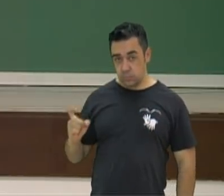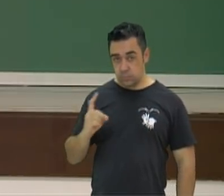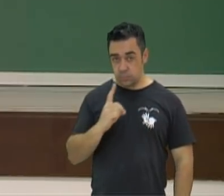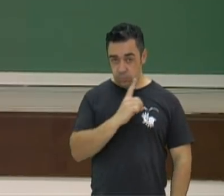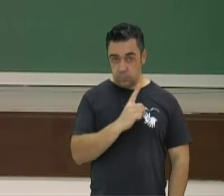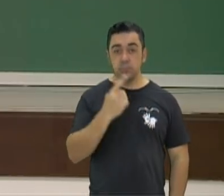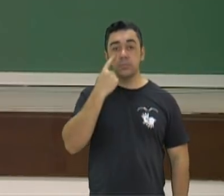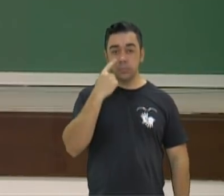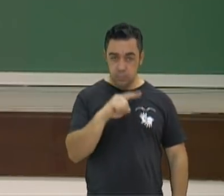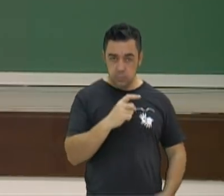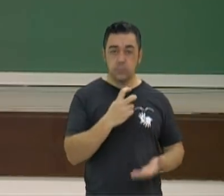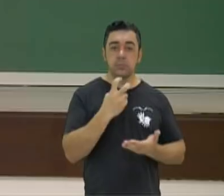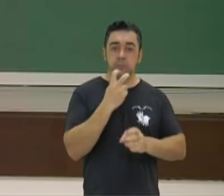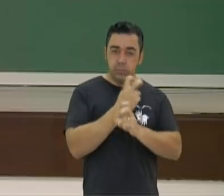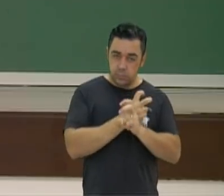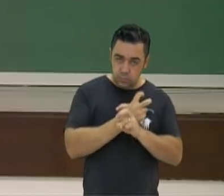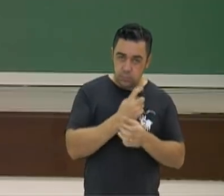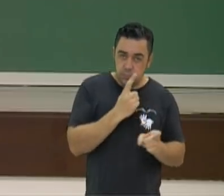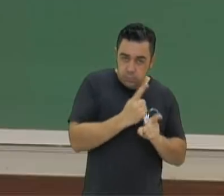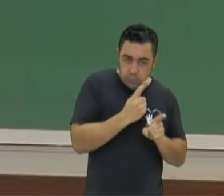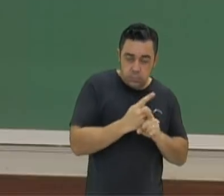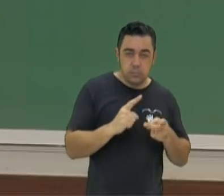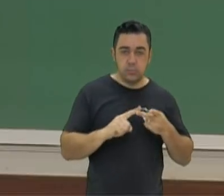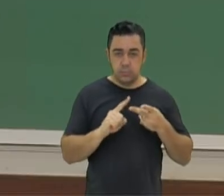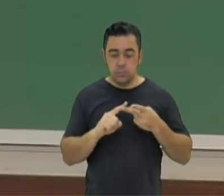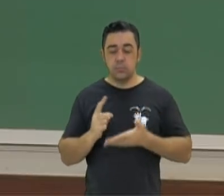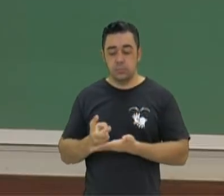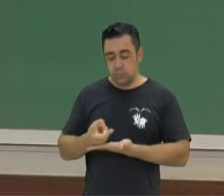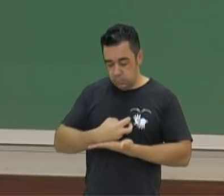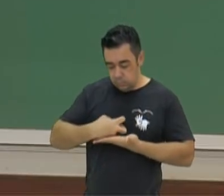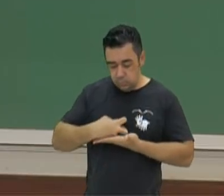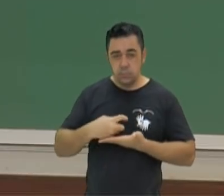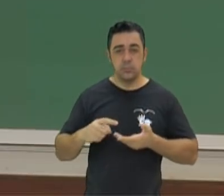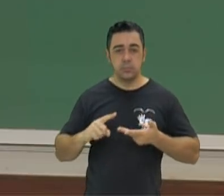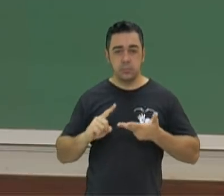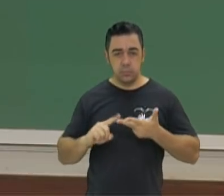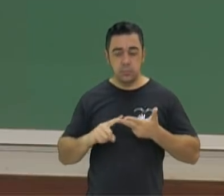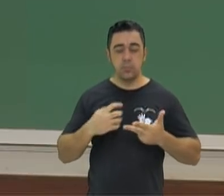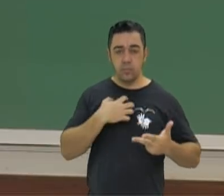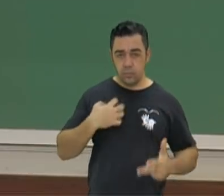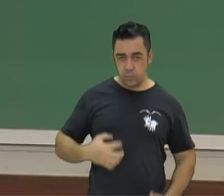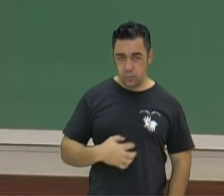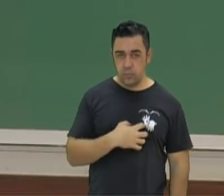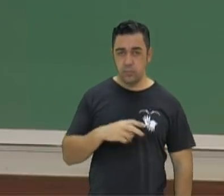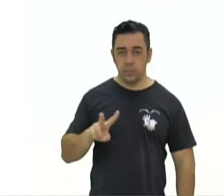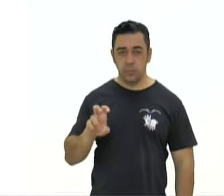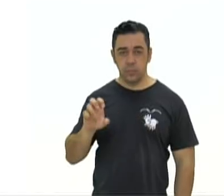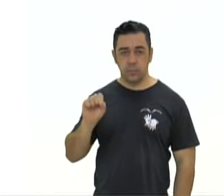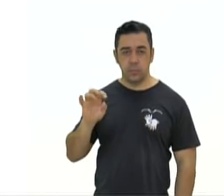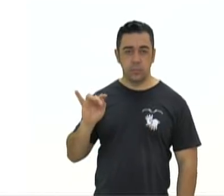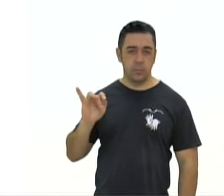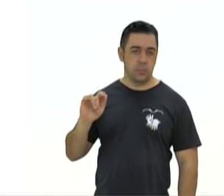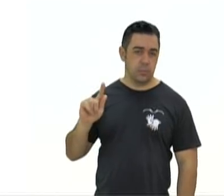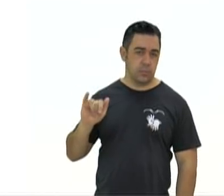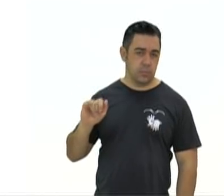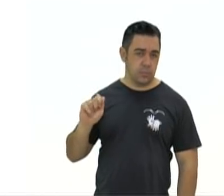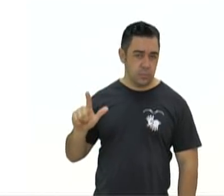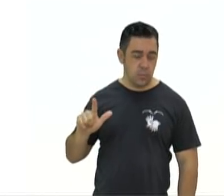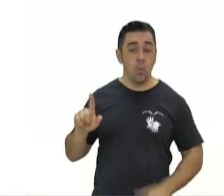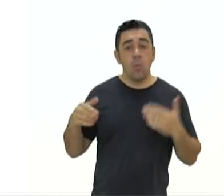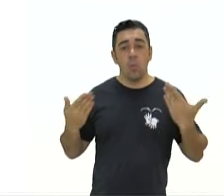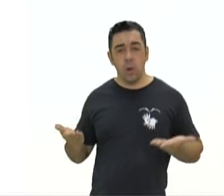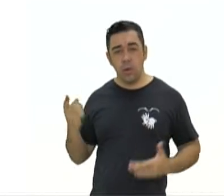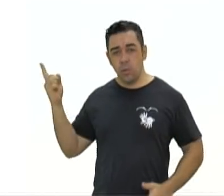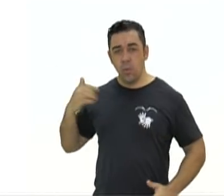gente viu que os fósseis são, a gente viu que embriologia é uma evidência e órgão vestigial também. Então, por eliminação, a gente já ficou aqui com